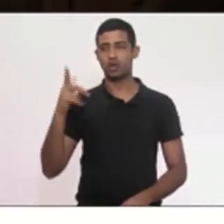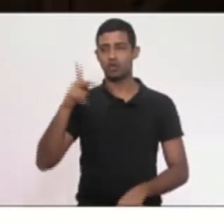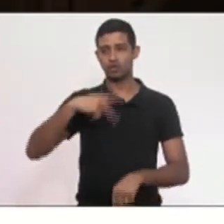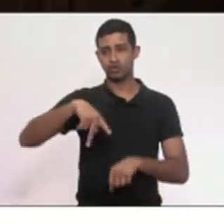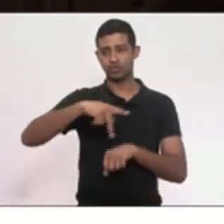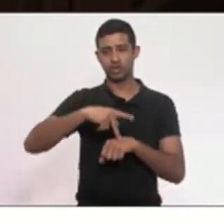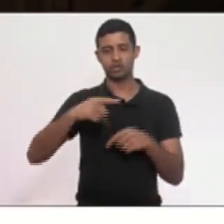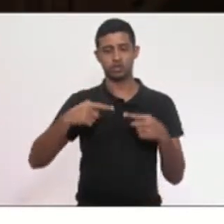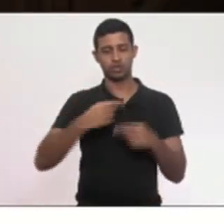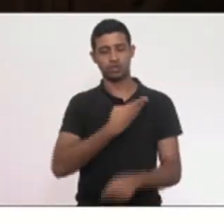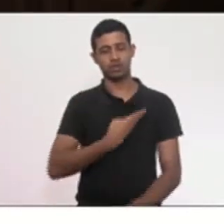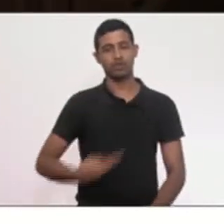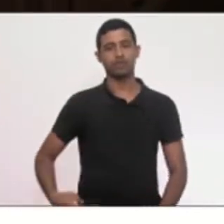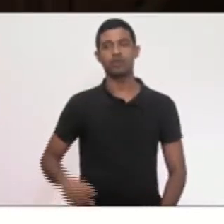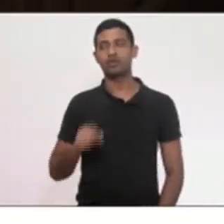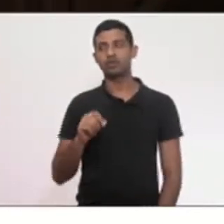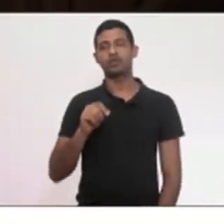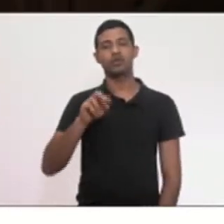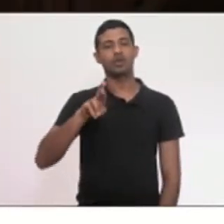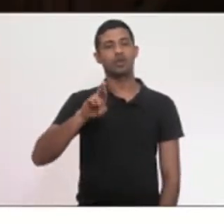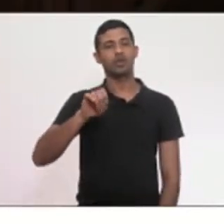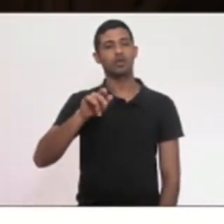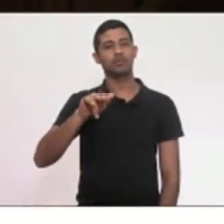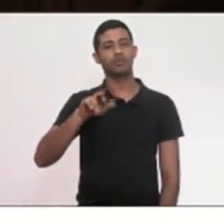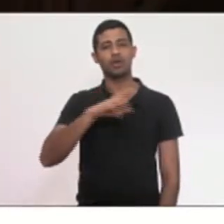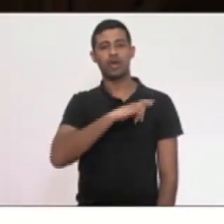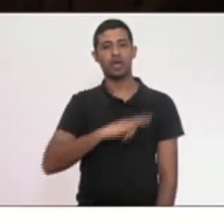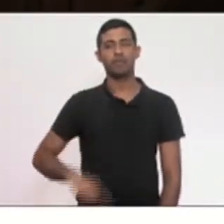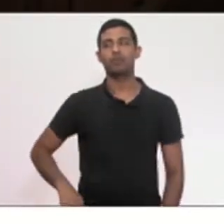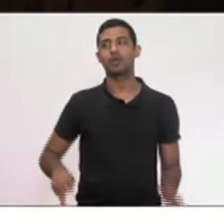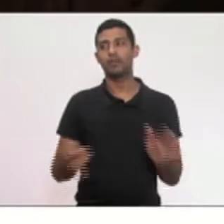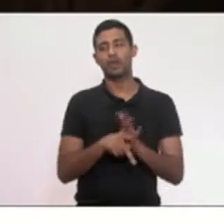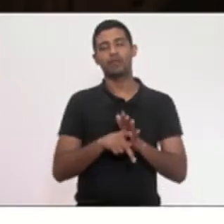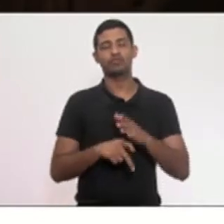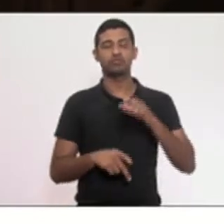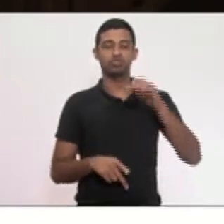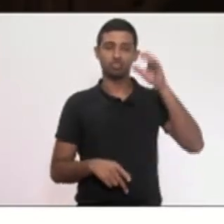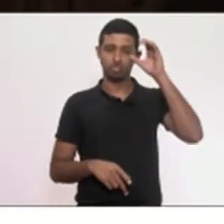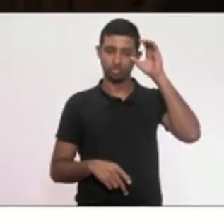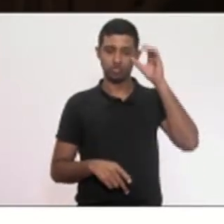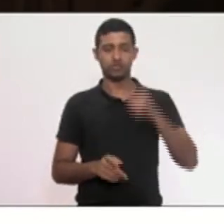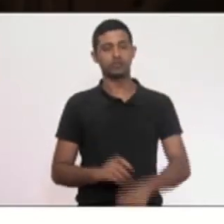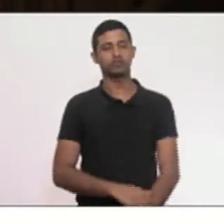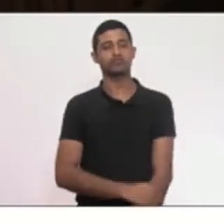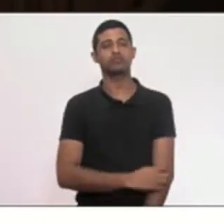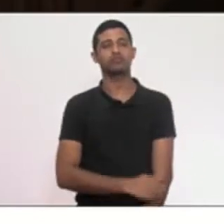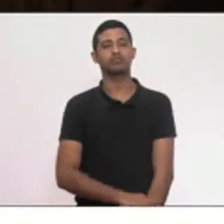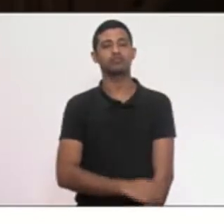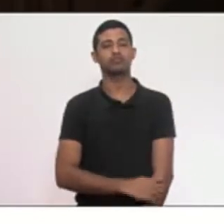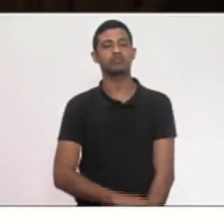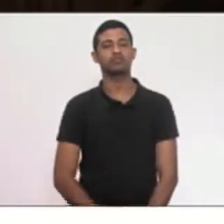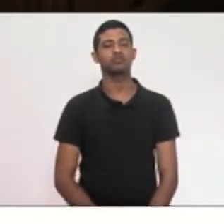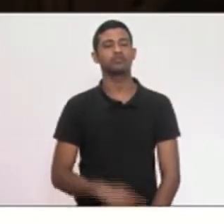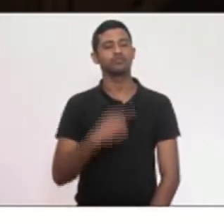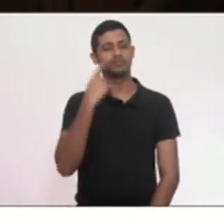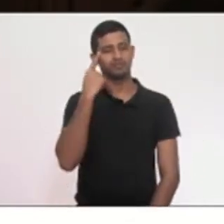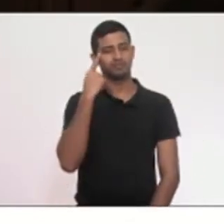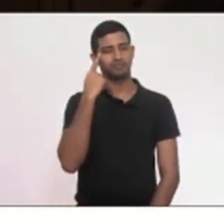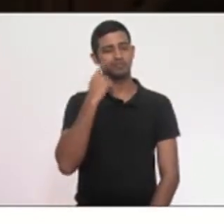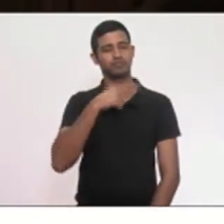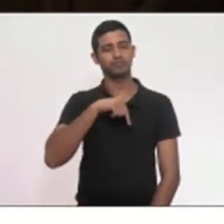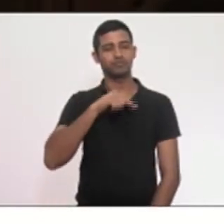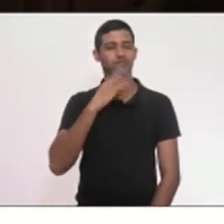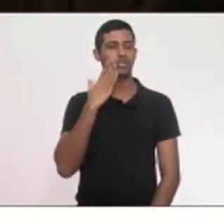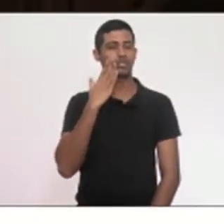de governança, a República Popular da China, que, como nós sabemos, virou um gigante do